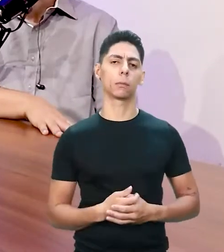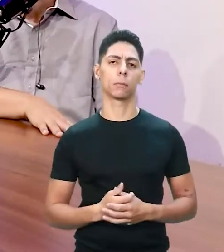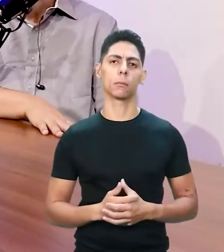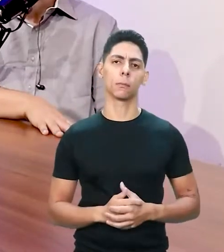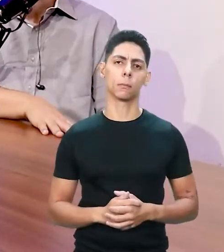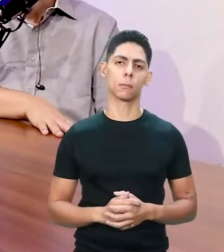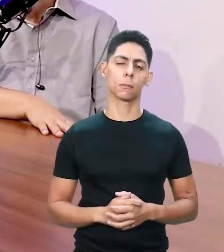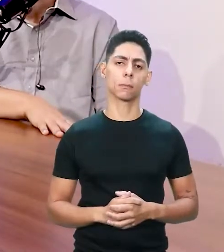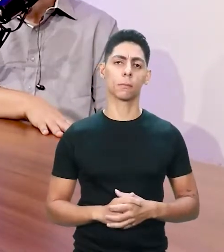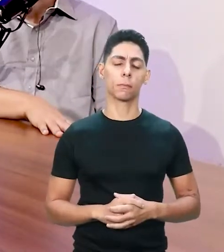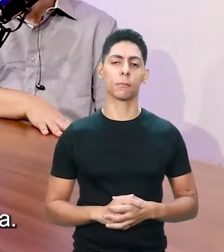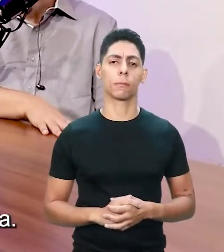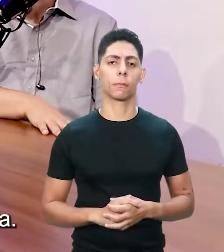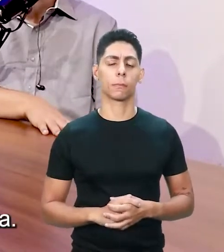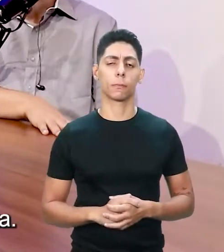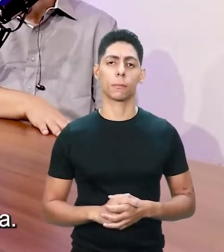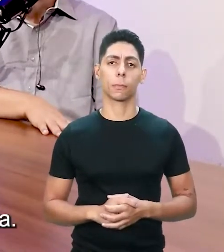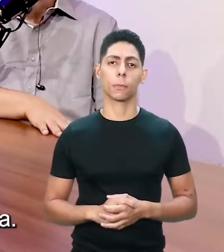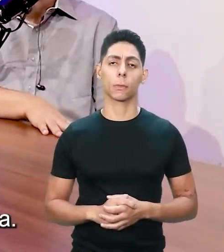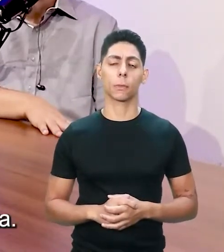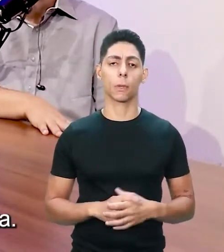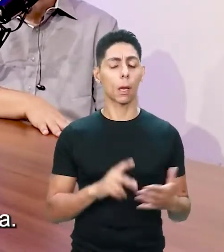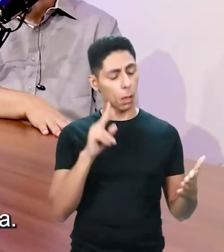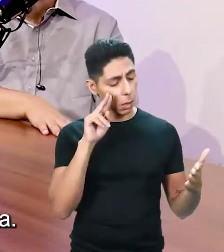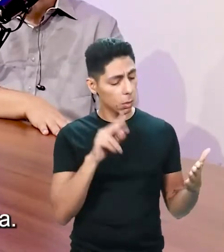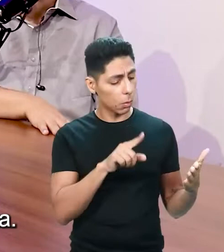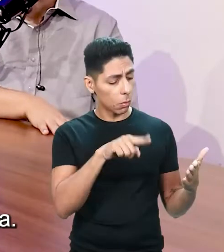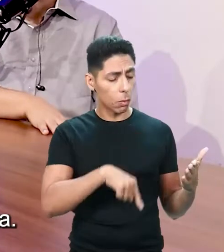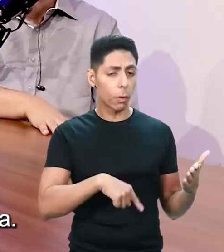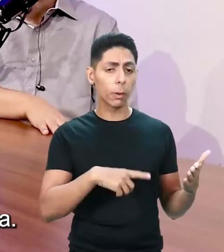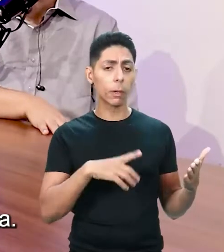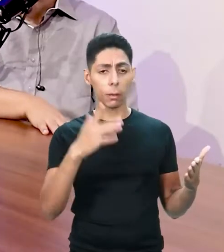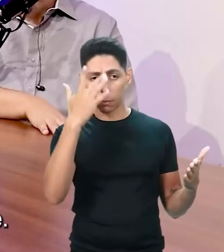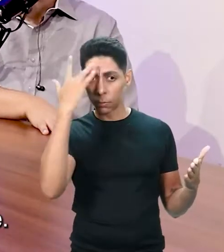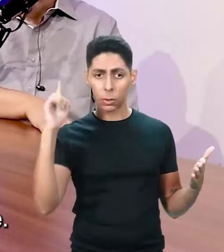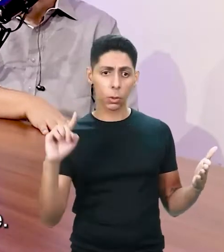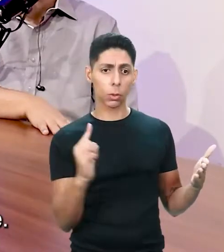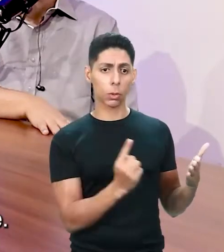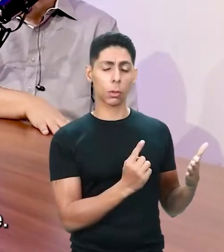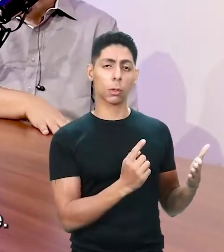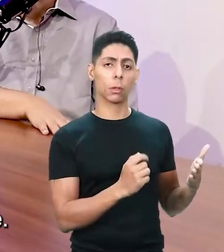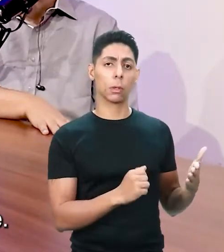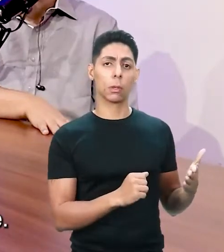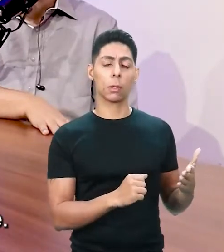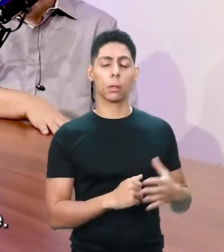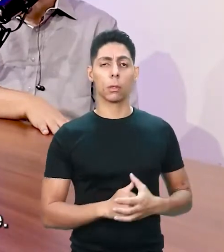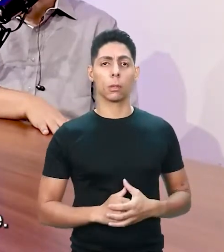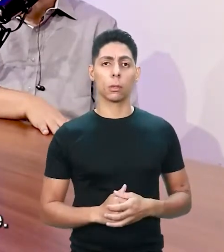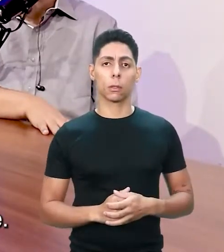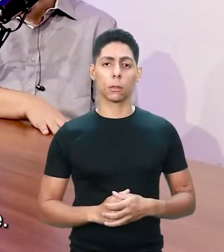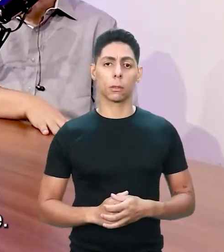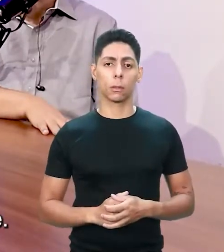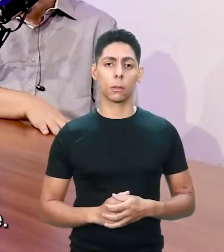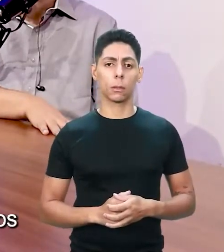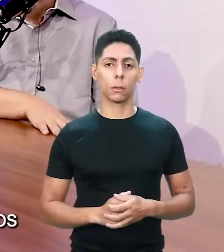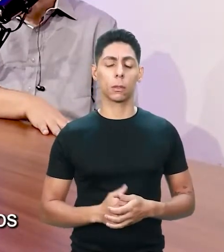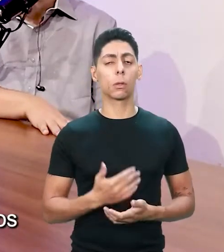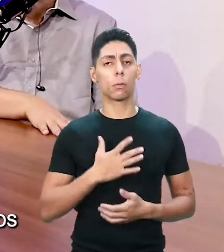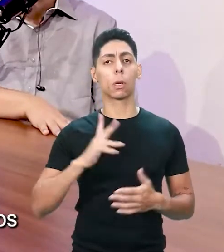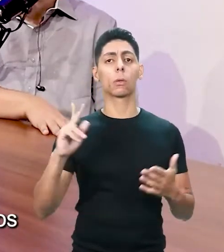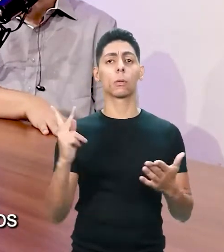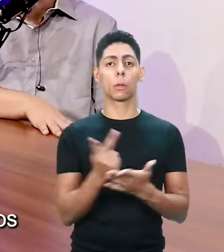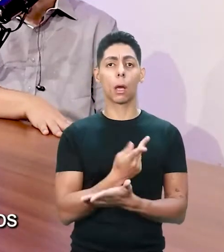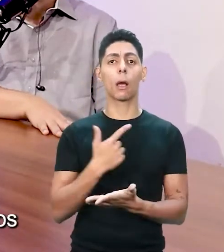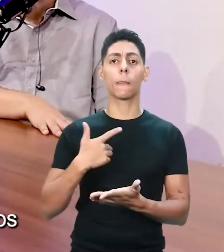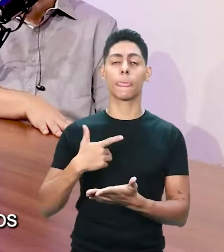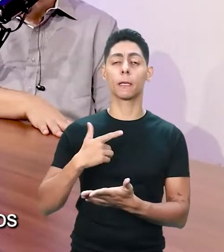me chega com a cabeça, e tá Carolina morando no estúdio comigo, foi minha estagiária. Aliás, Um dos meus sinais de velhice é a